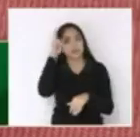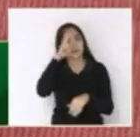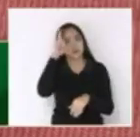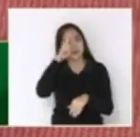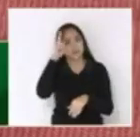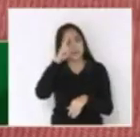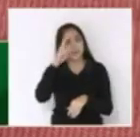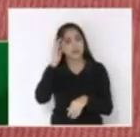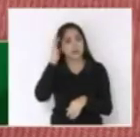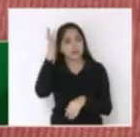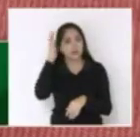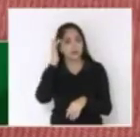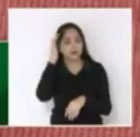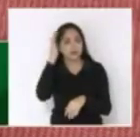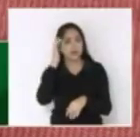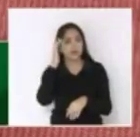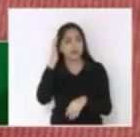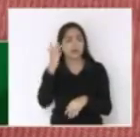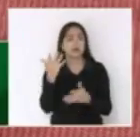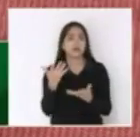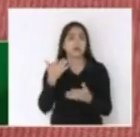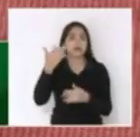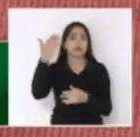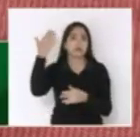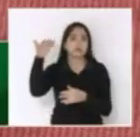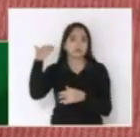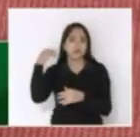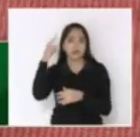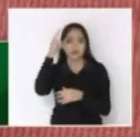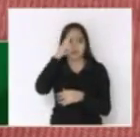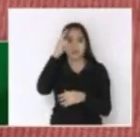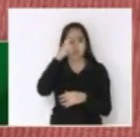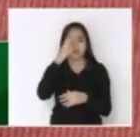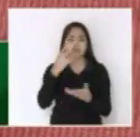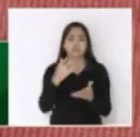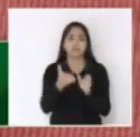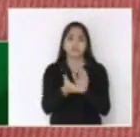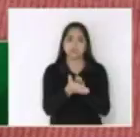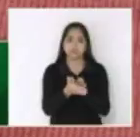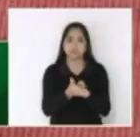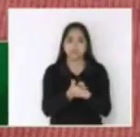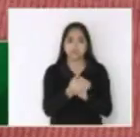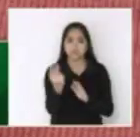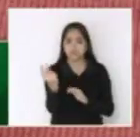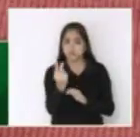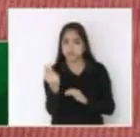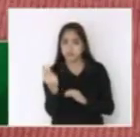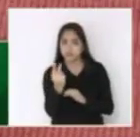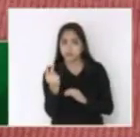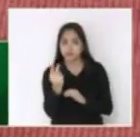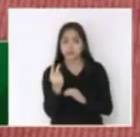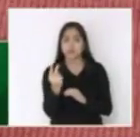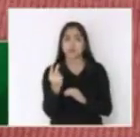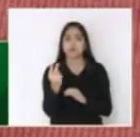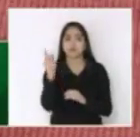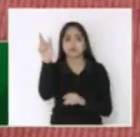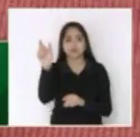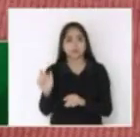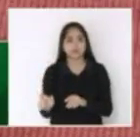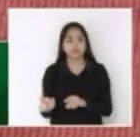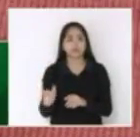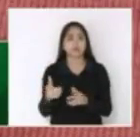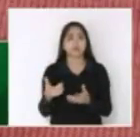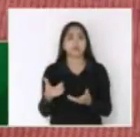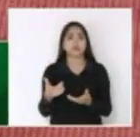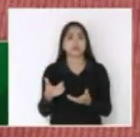né? Parabéns aos dois artistas, que vocês continuem fazendo isso que vocês estão fazendo,